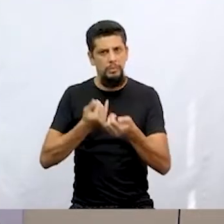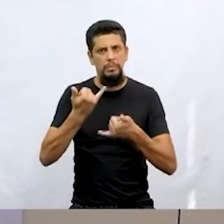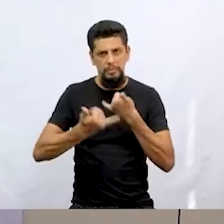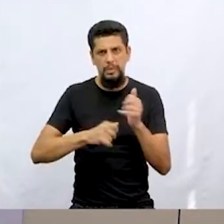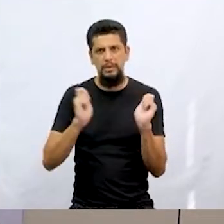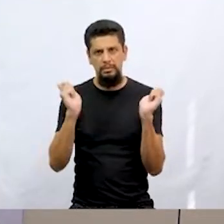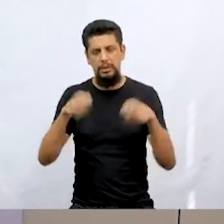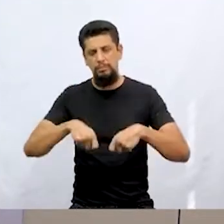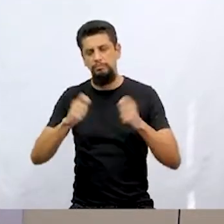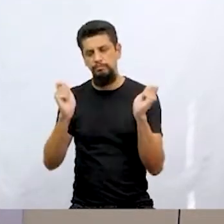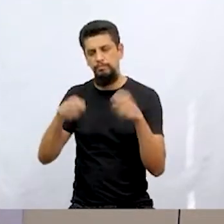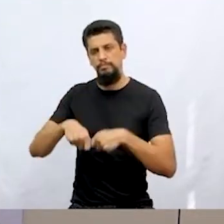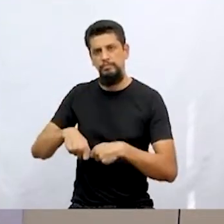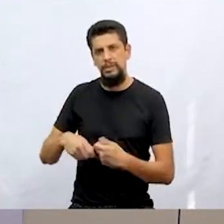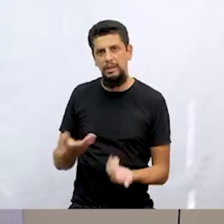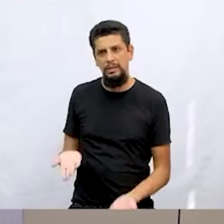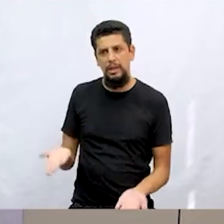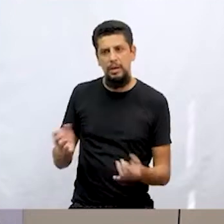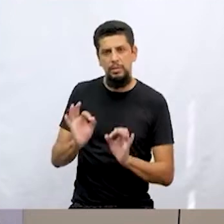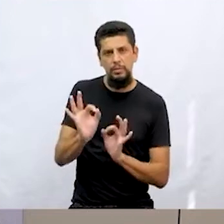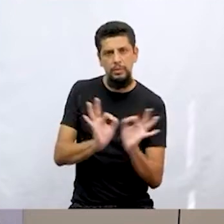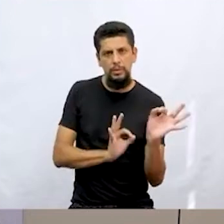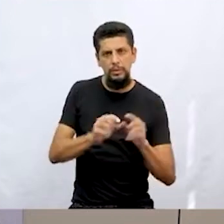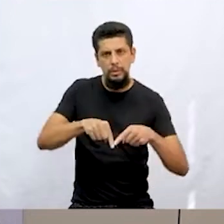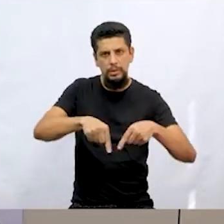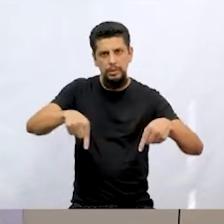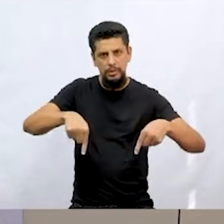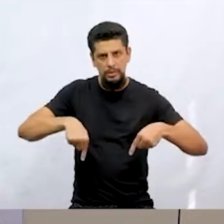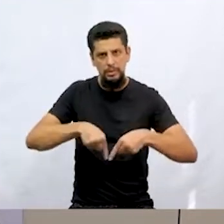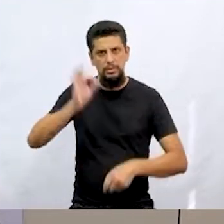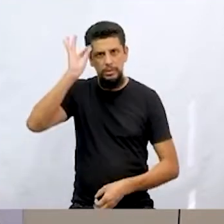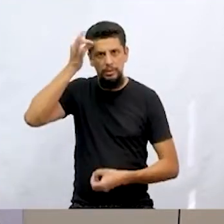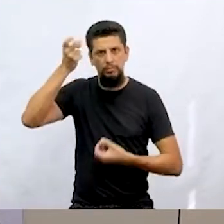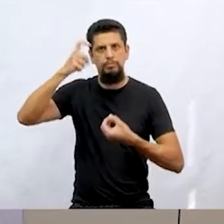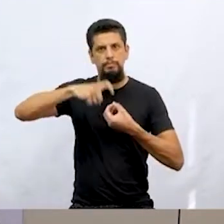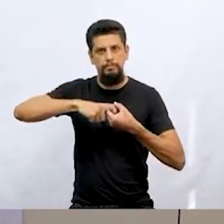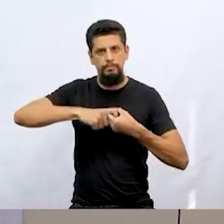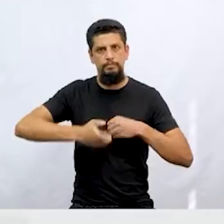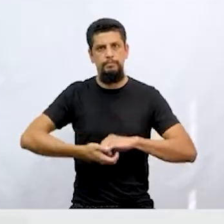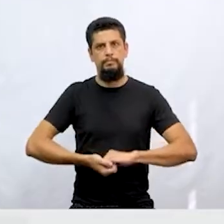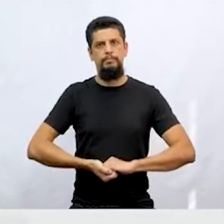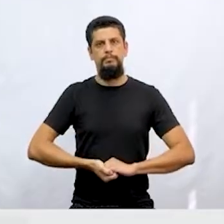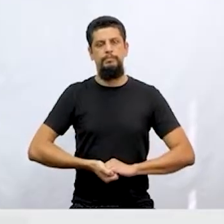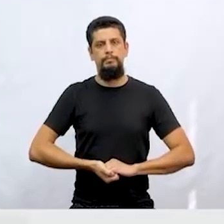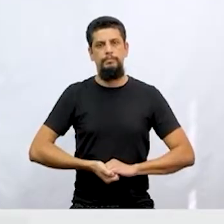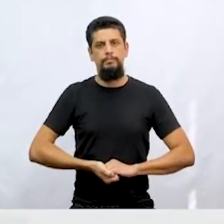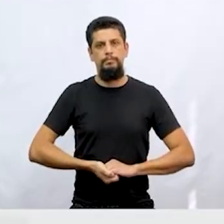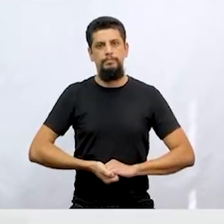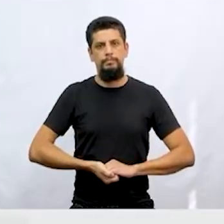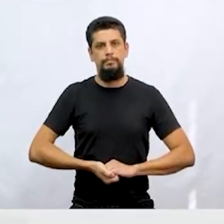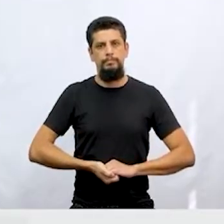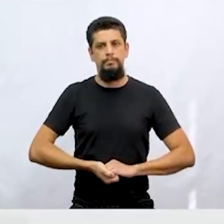Pode ser? Pode. Pode então, sim. Então tá bom. Então enquanto a gente arruma aqui a nossa sala, nós já voltamos.